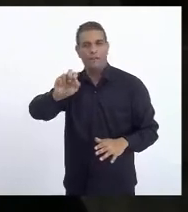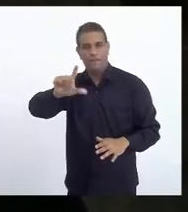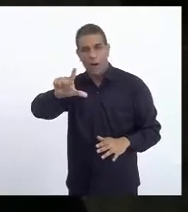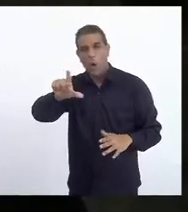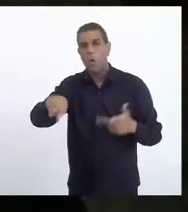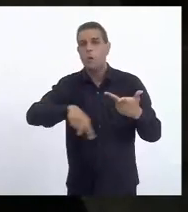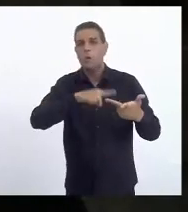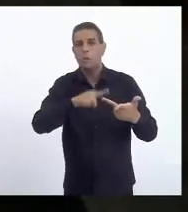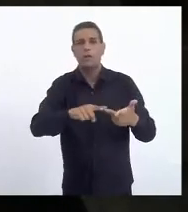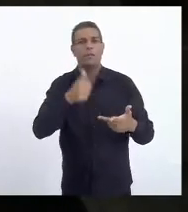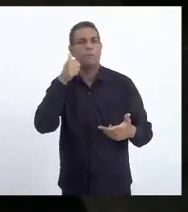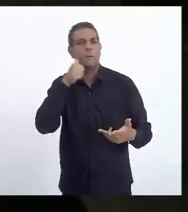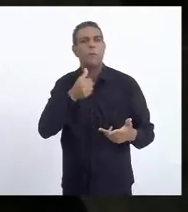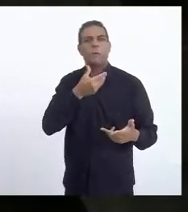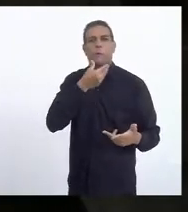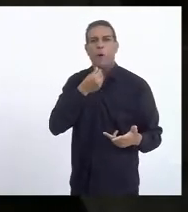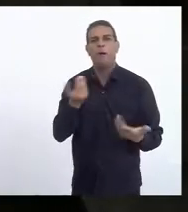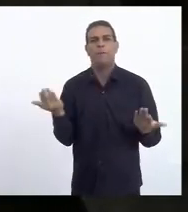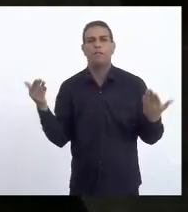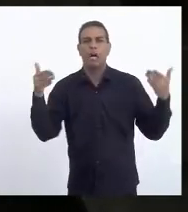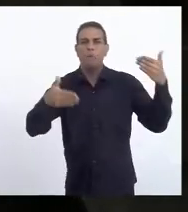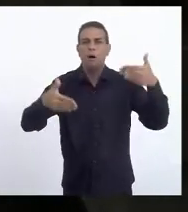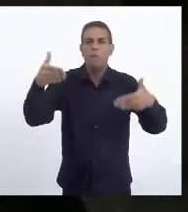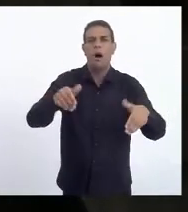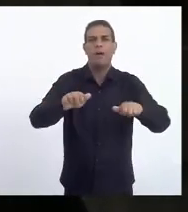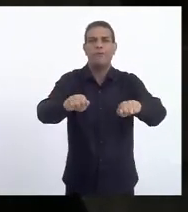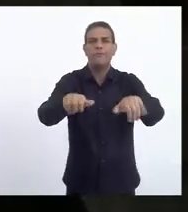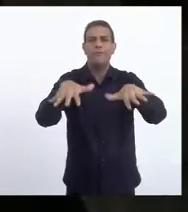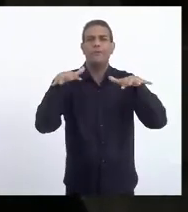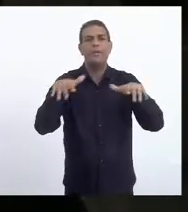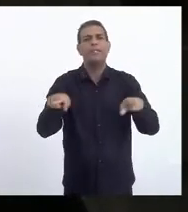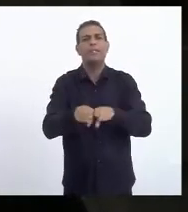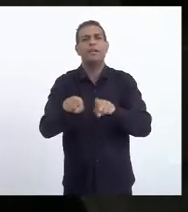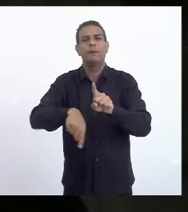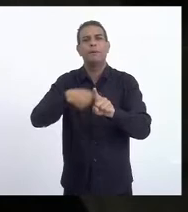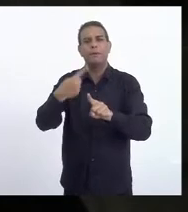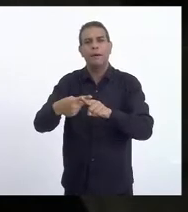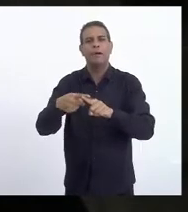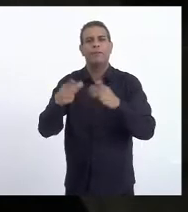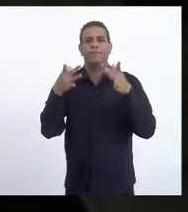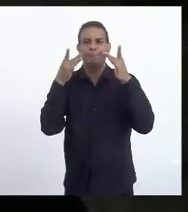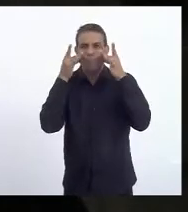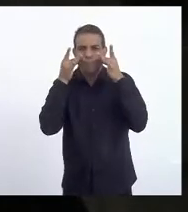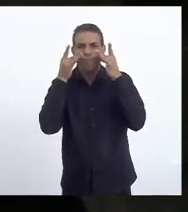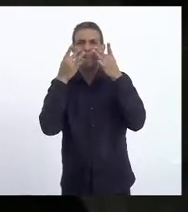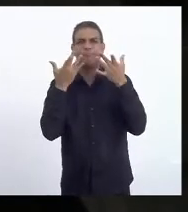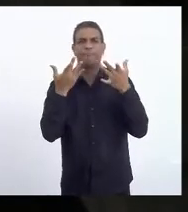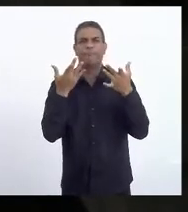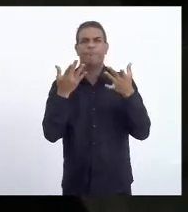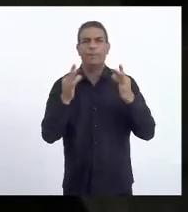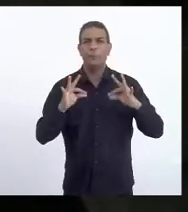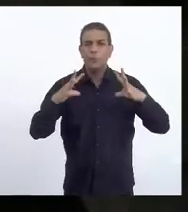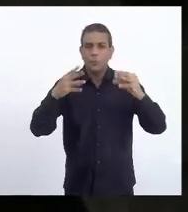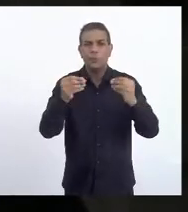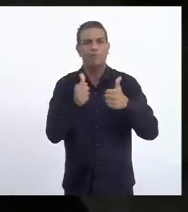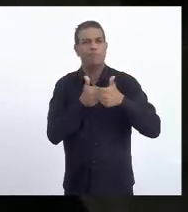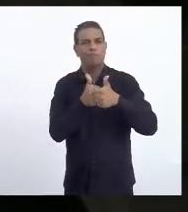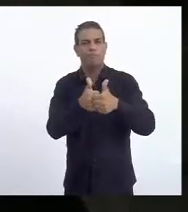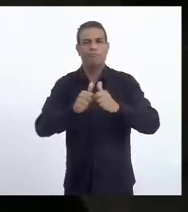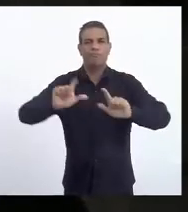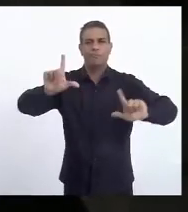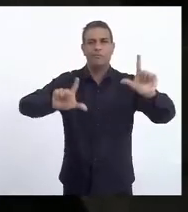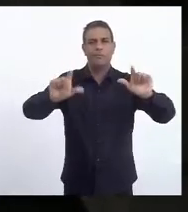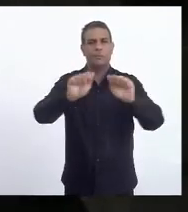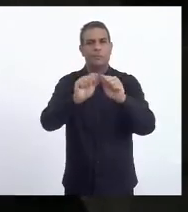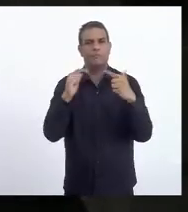Deputado as deputadas que começam a ingressar no plenário virtual cidadãs e cidadãos que nos acompanham